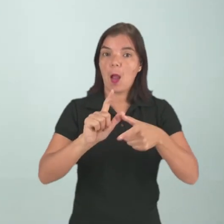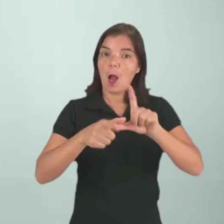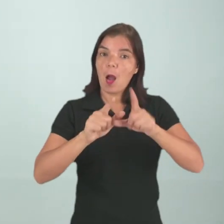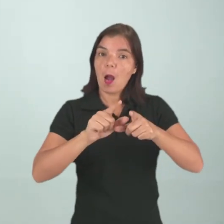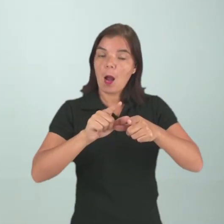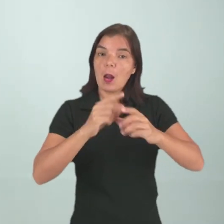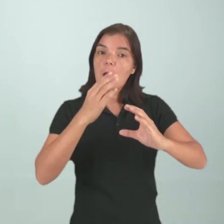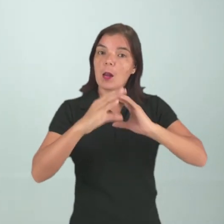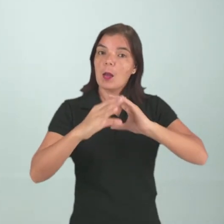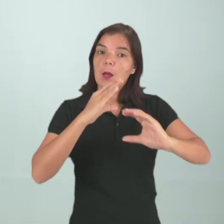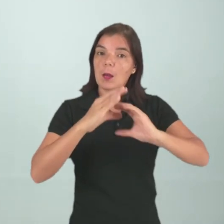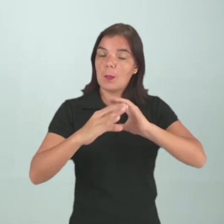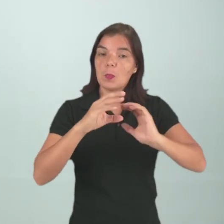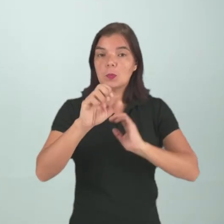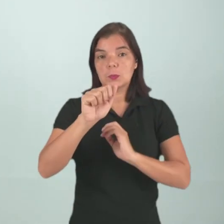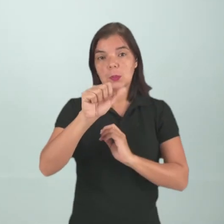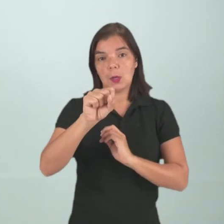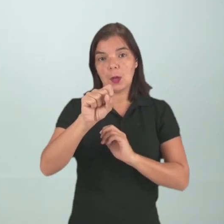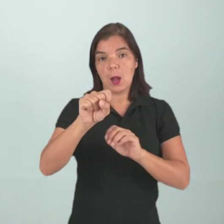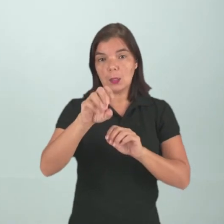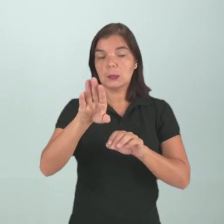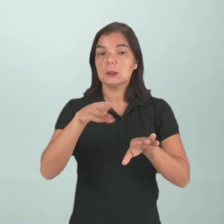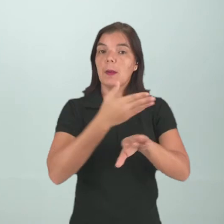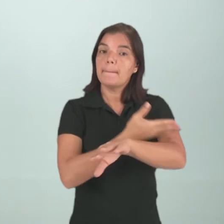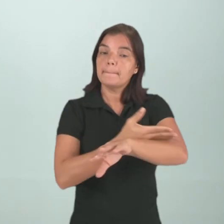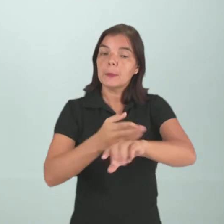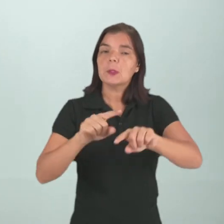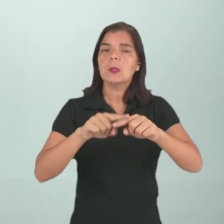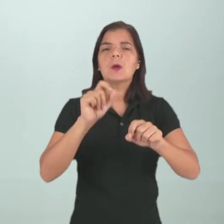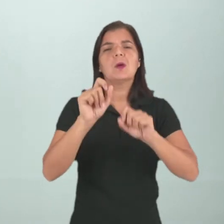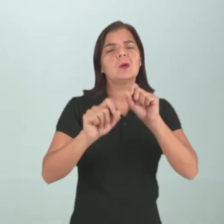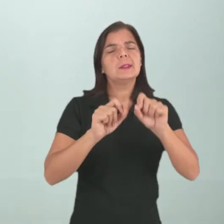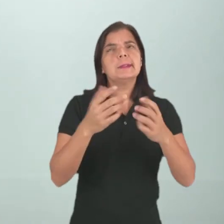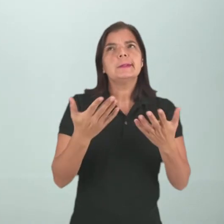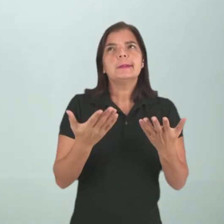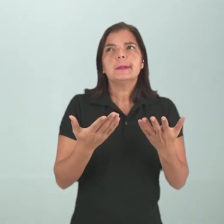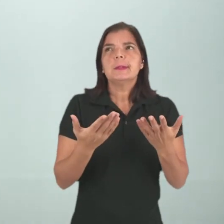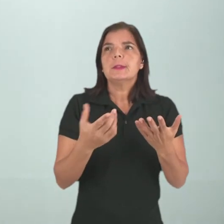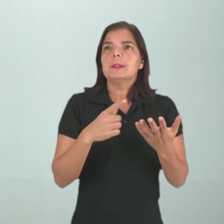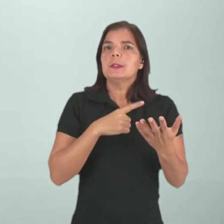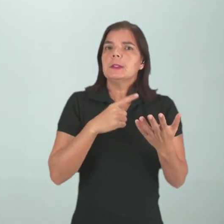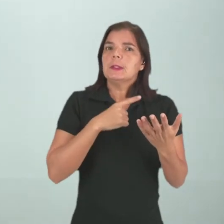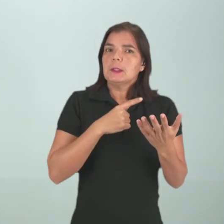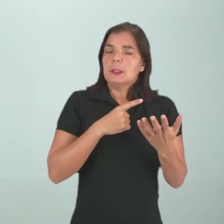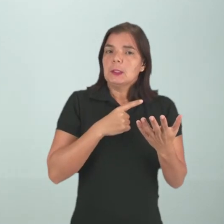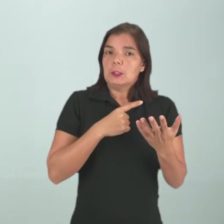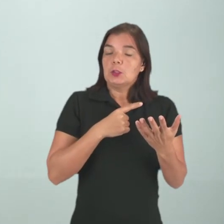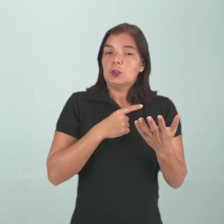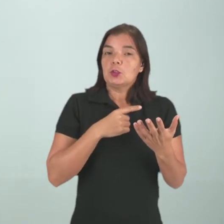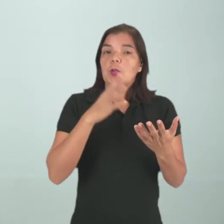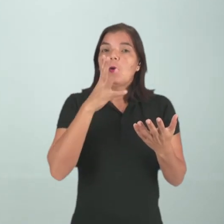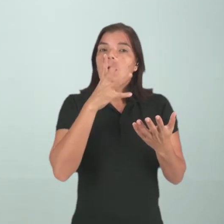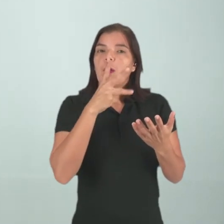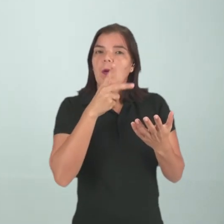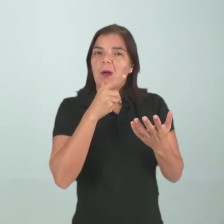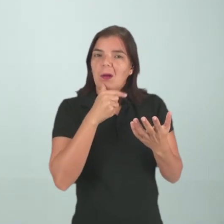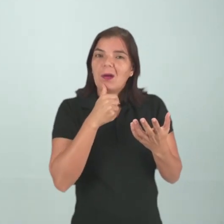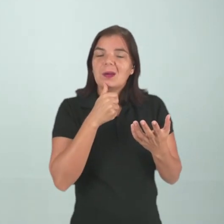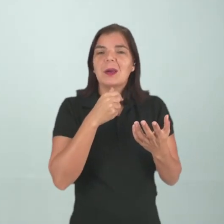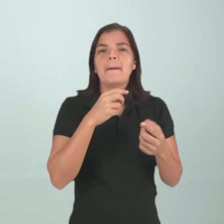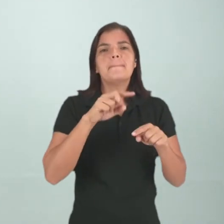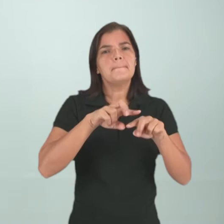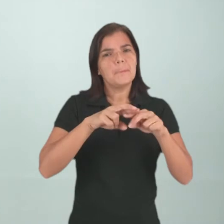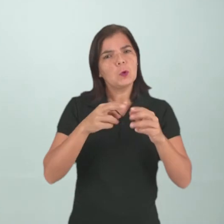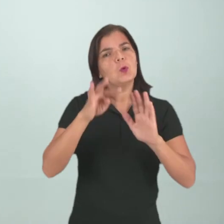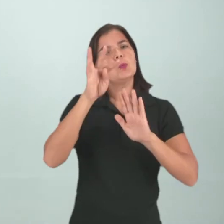da música Asa Branca, ela tem meio que uma questão de atemporalidade, ou seja, por